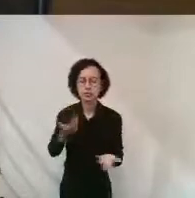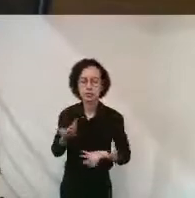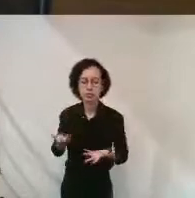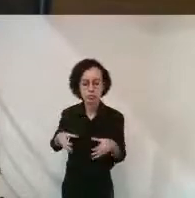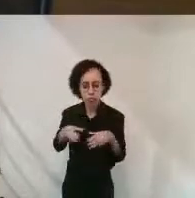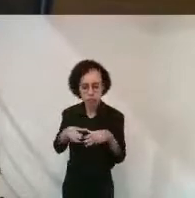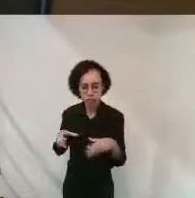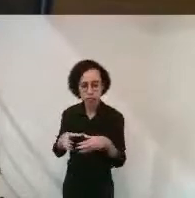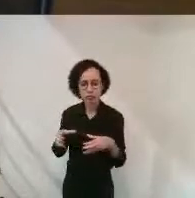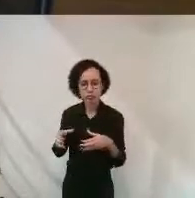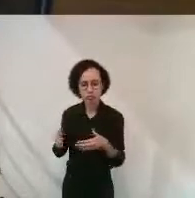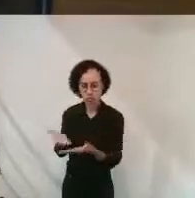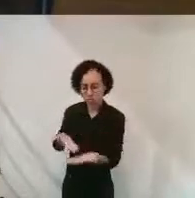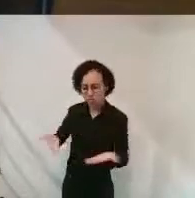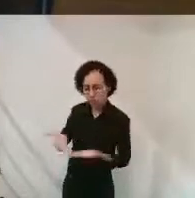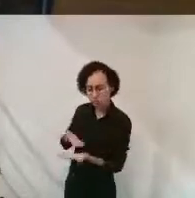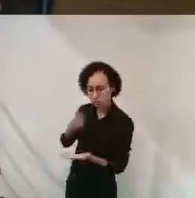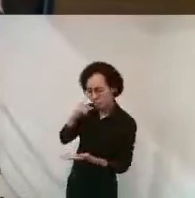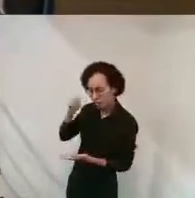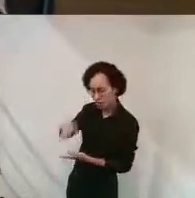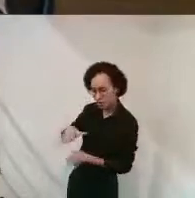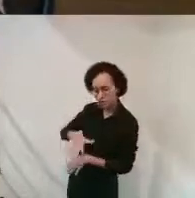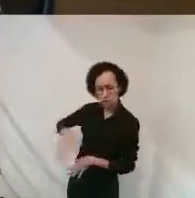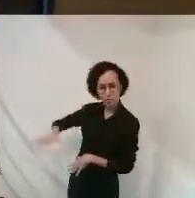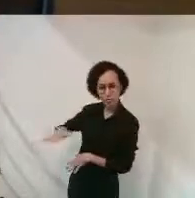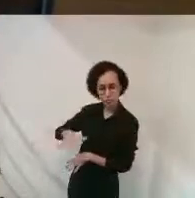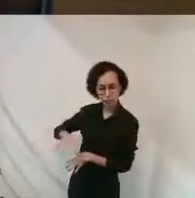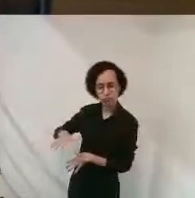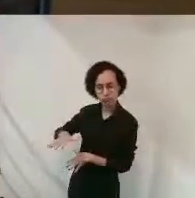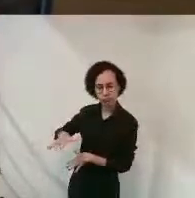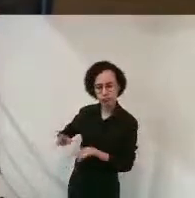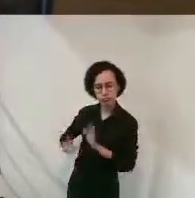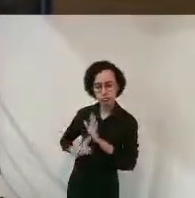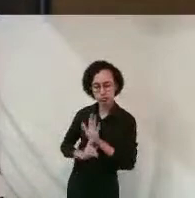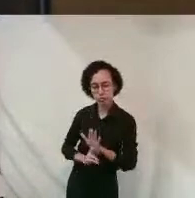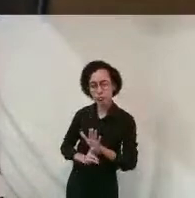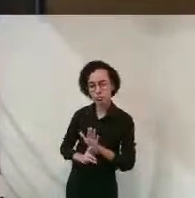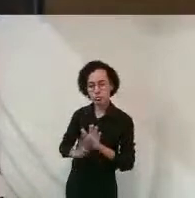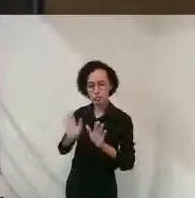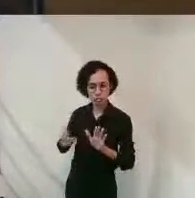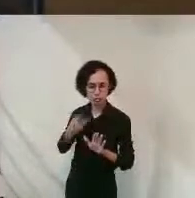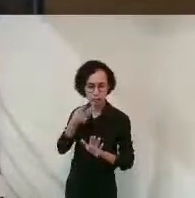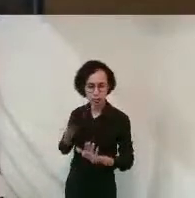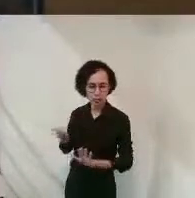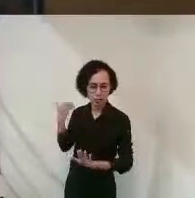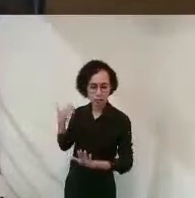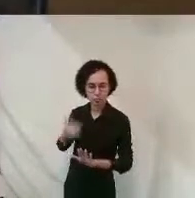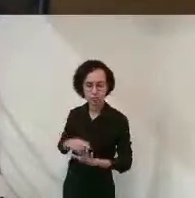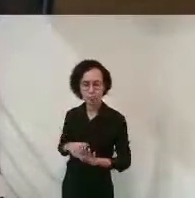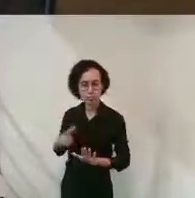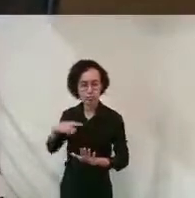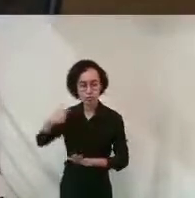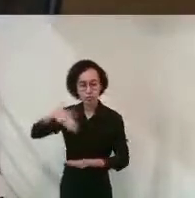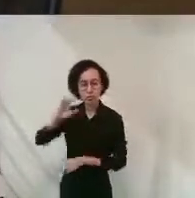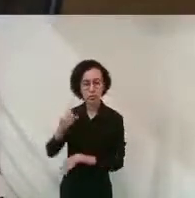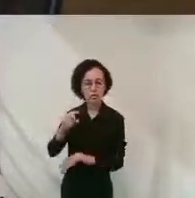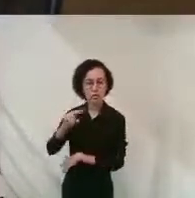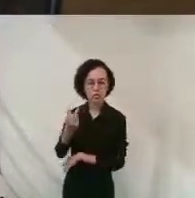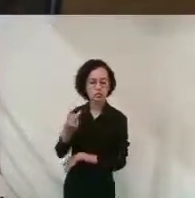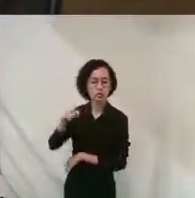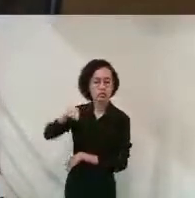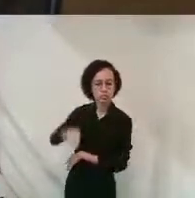num lixão que representa, como disse o doutor Rinaldo, temos hoje mais de 2.000